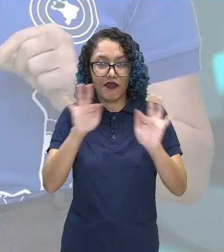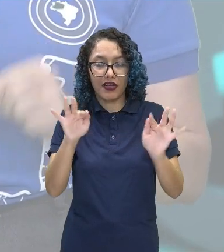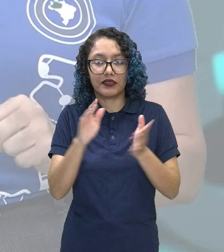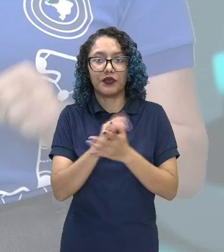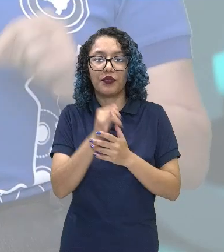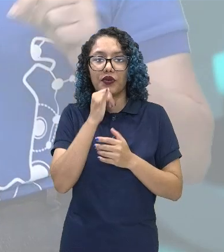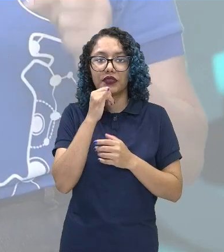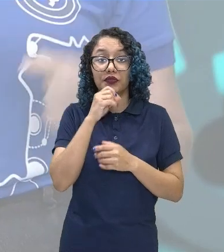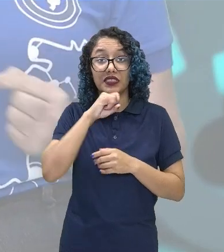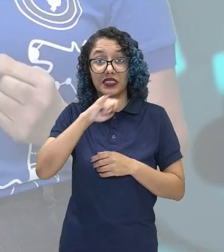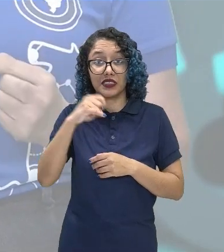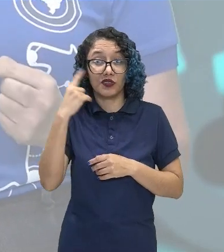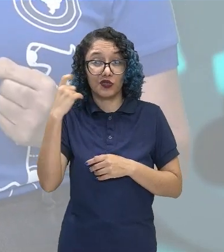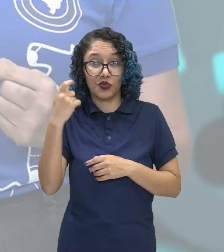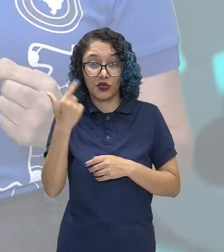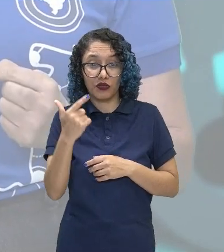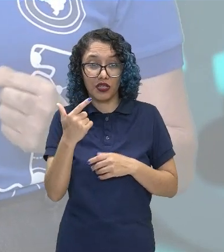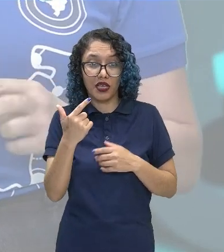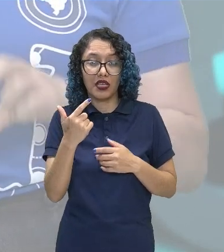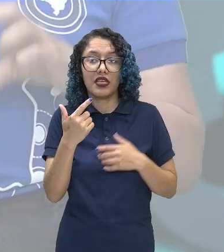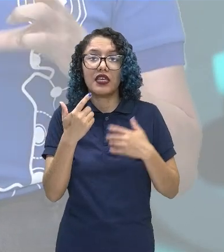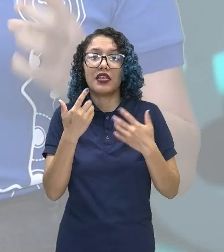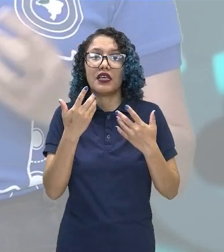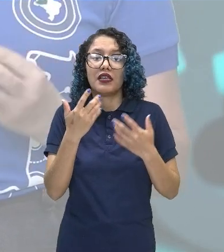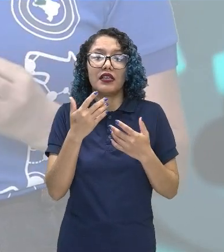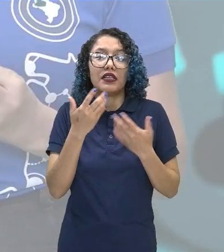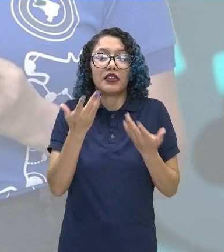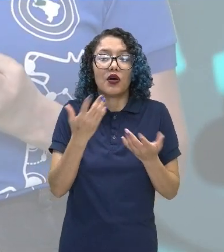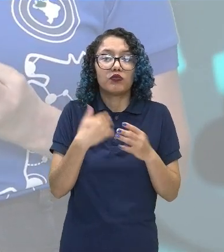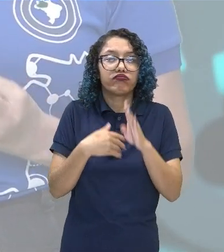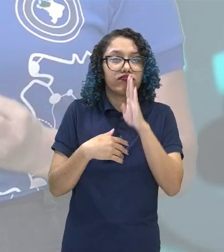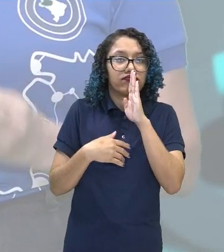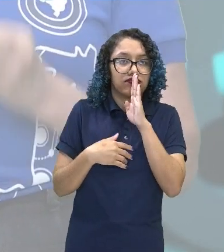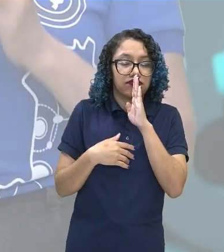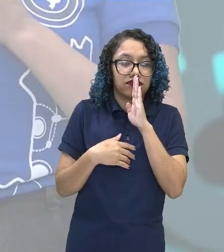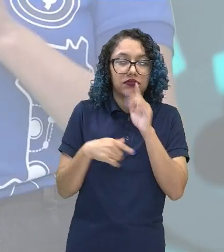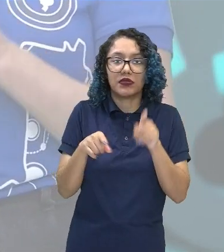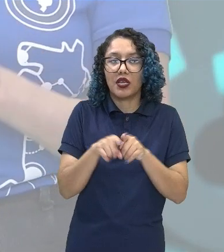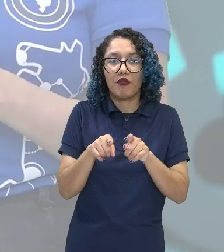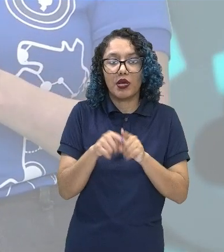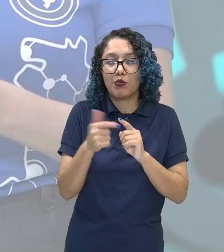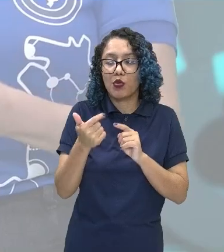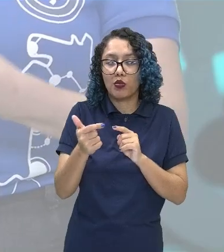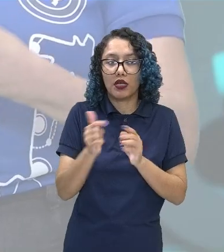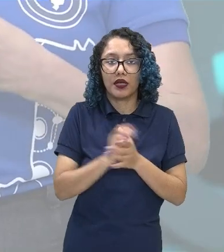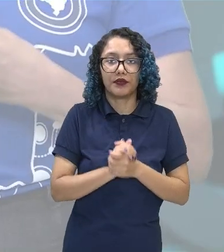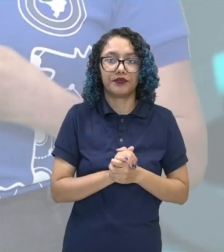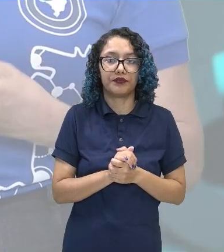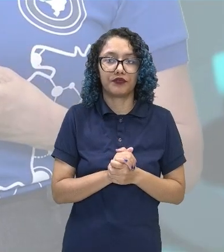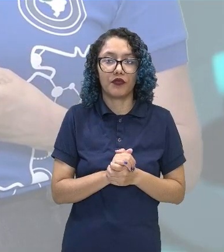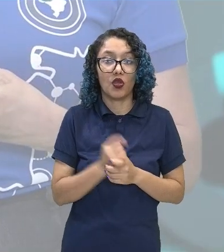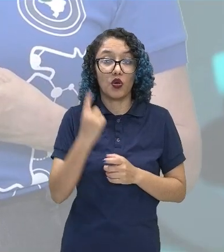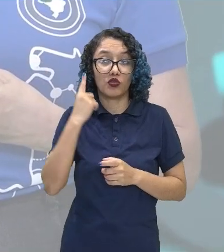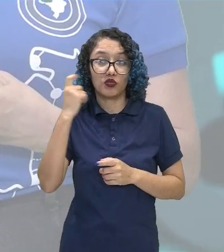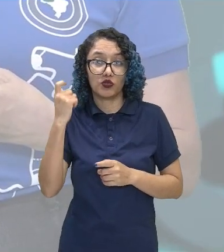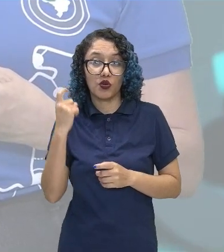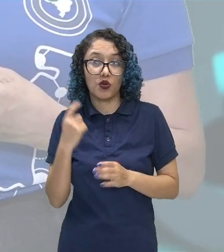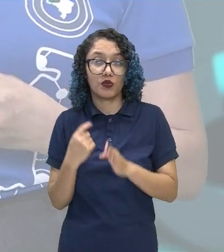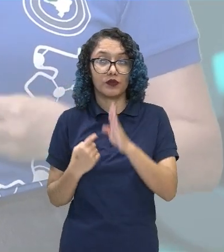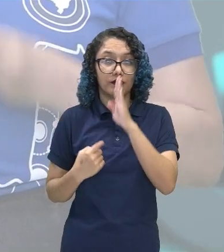não houvesse o silêncio. Aí eu tenho uma ideia que se tem som e